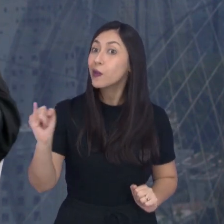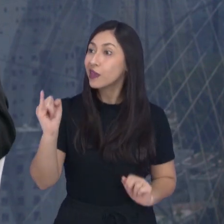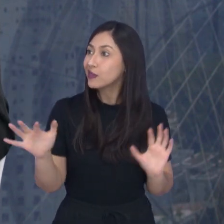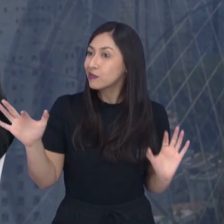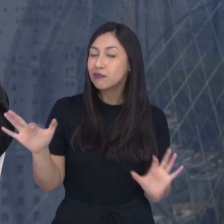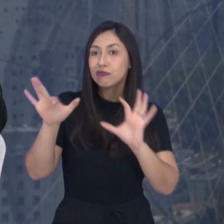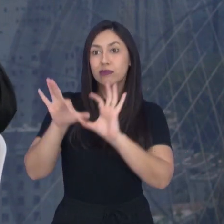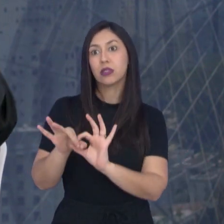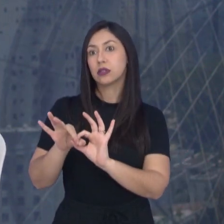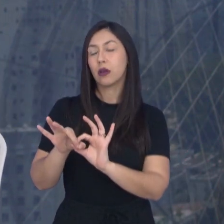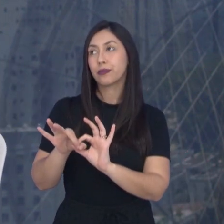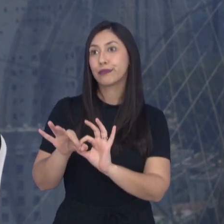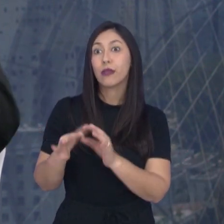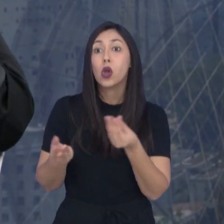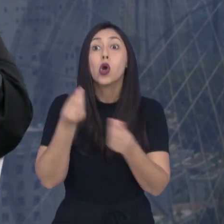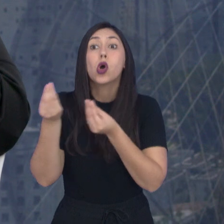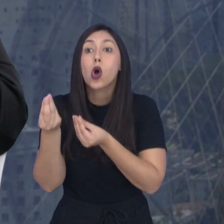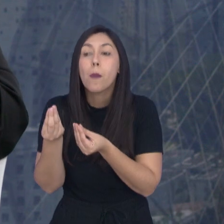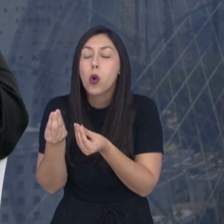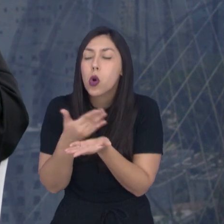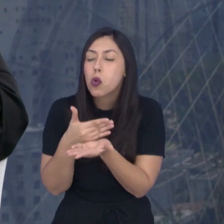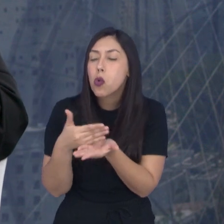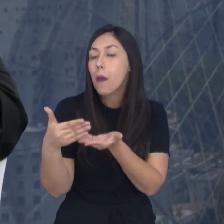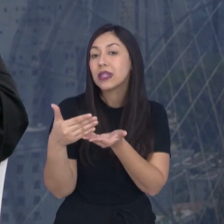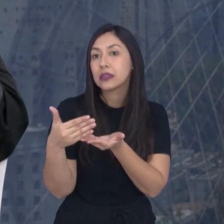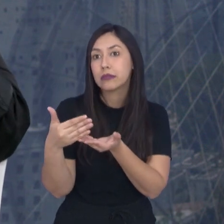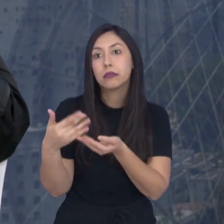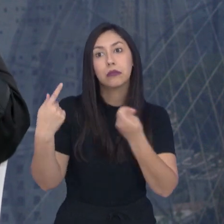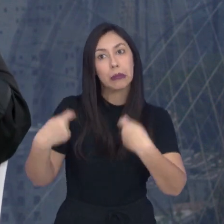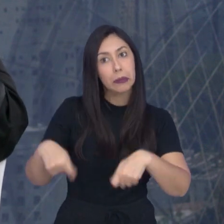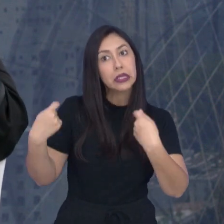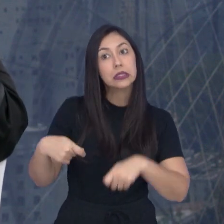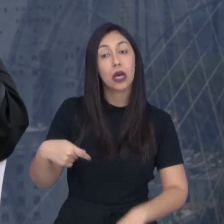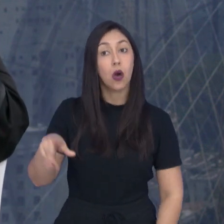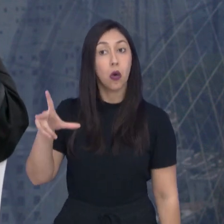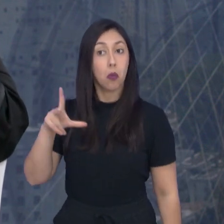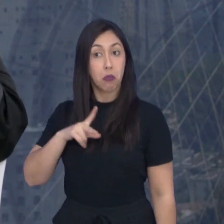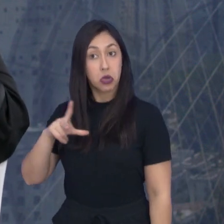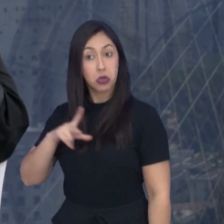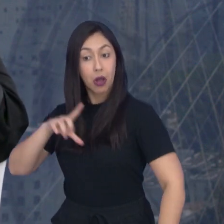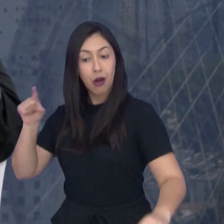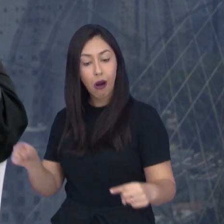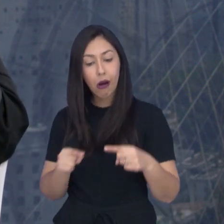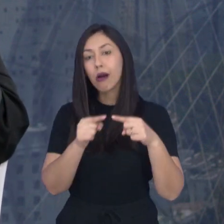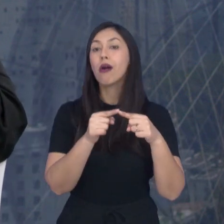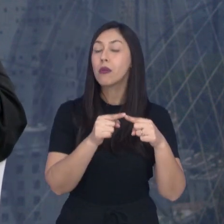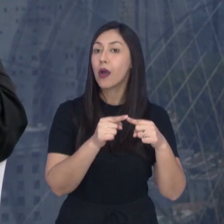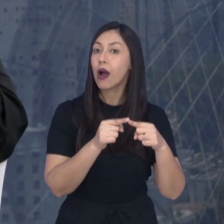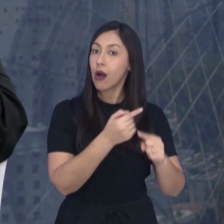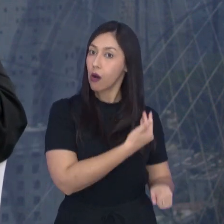conexão, né? Como é que a gente implanta isso? De uma conexão entre o privado e o público, na medida que se a